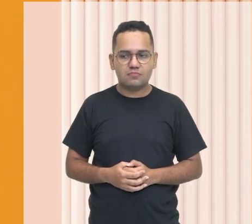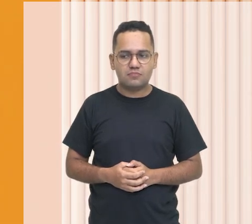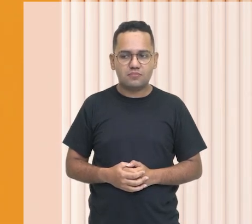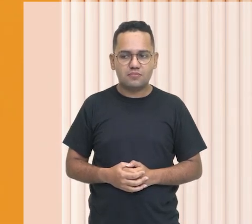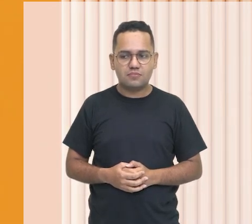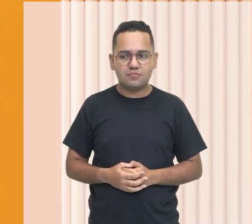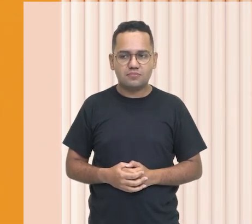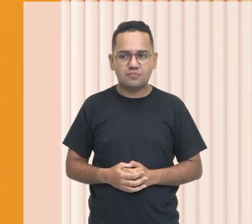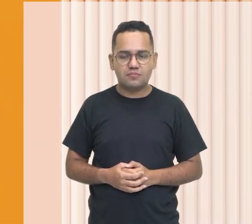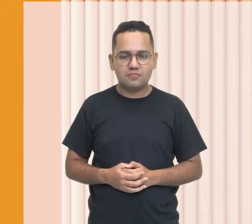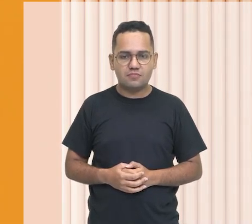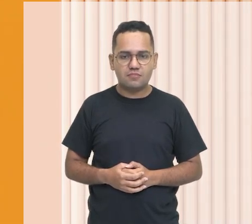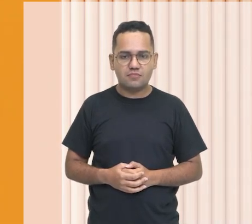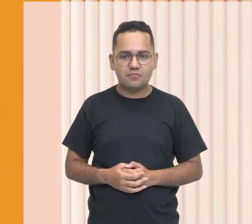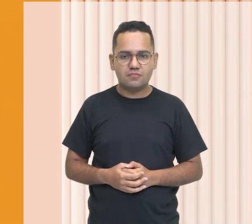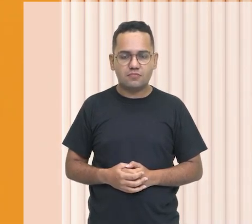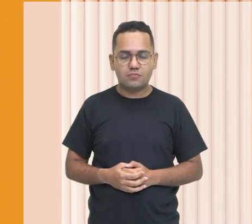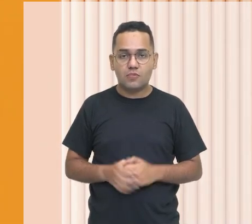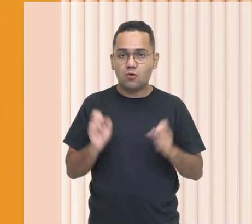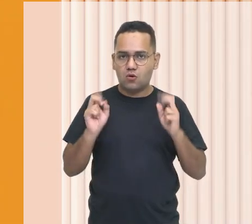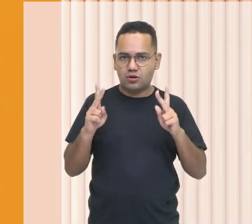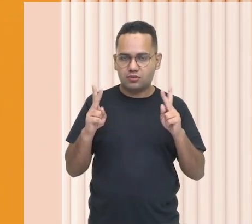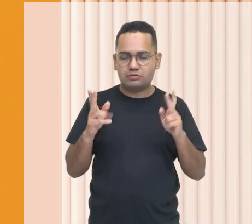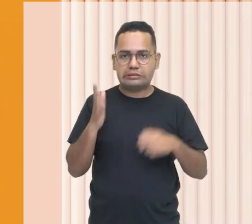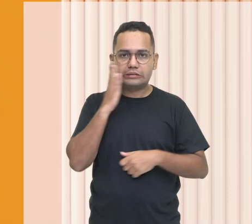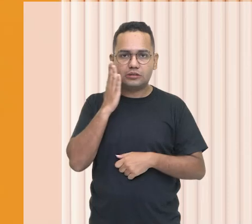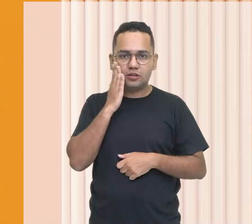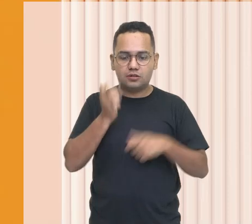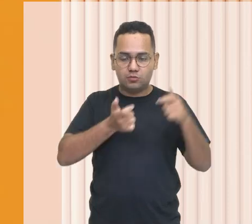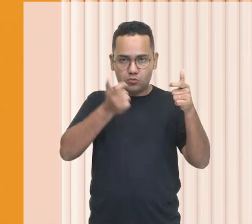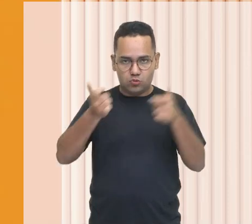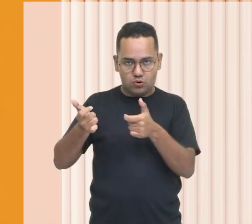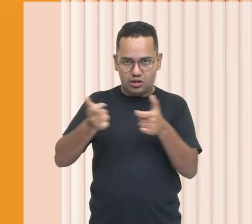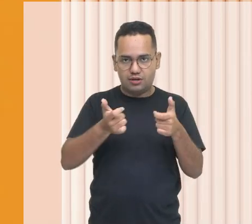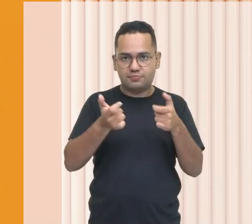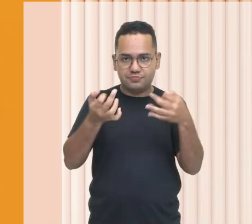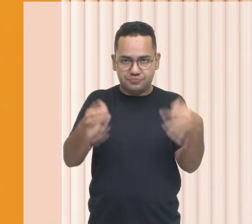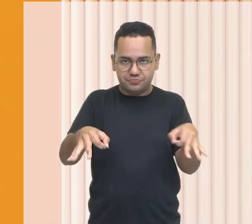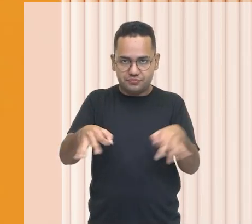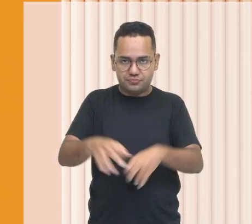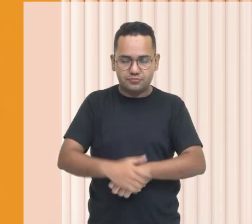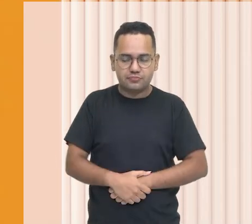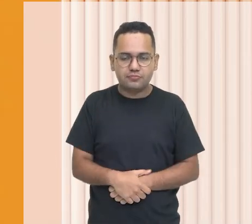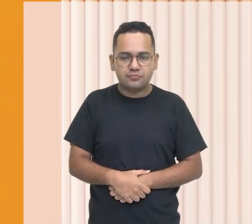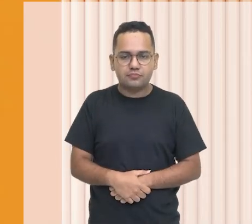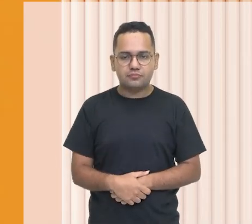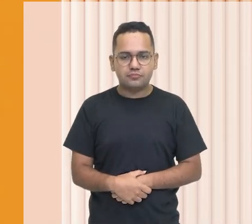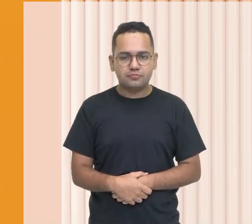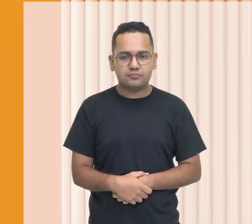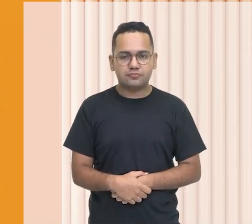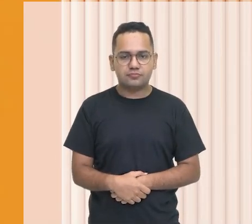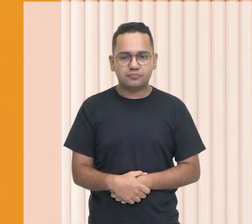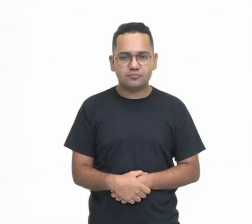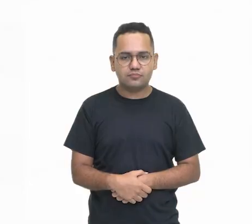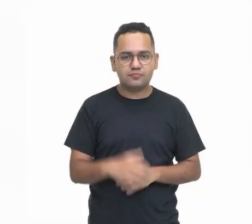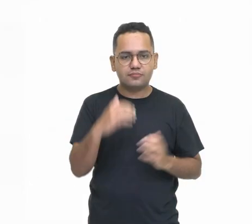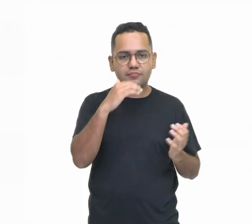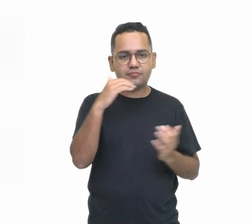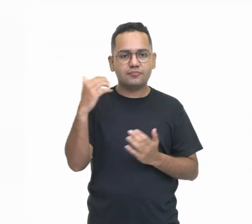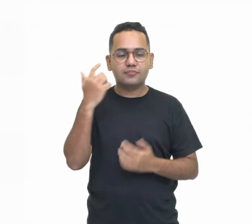já estamos localizados, nós vamos tratar a respeito do Império